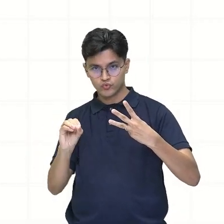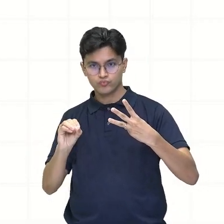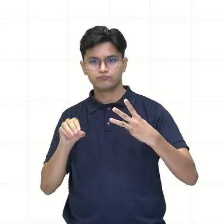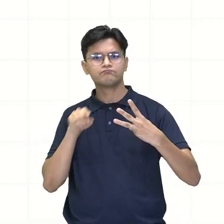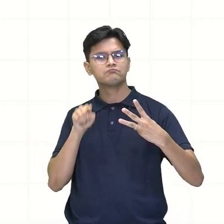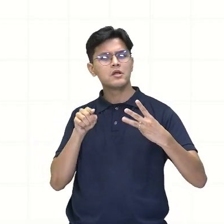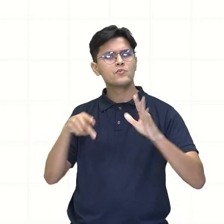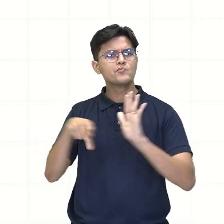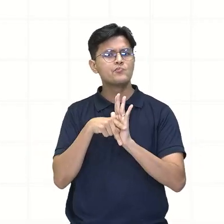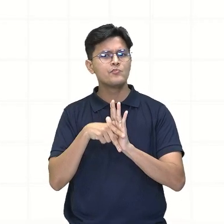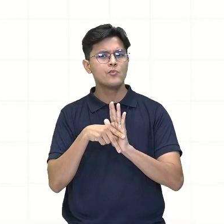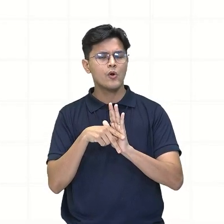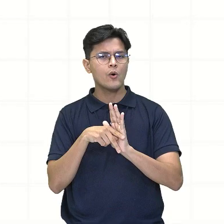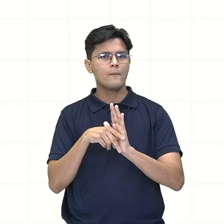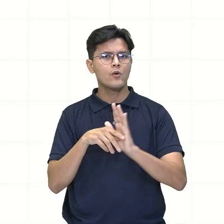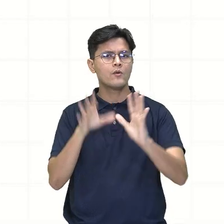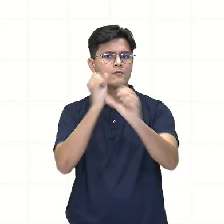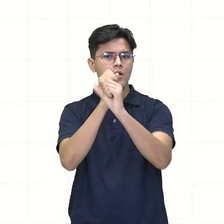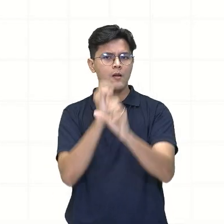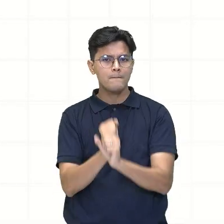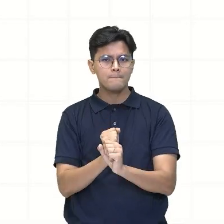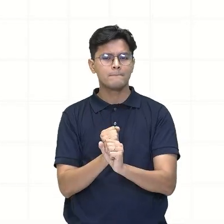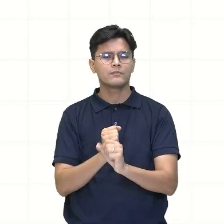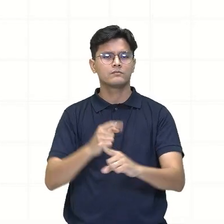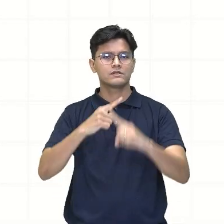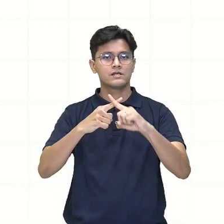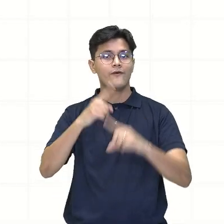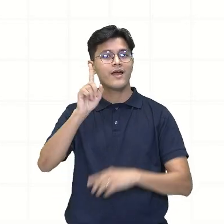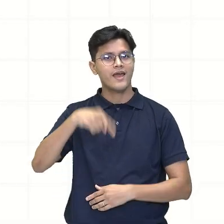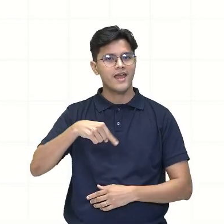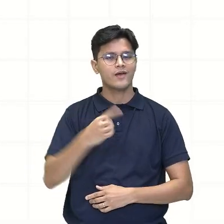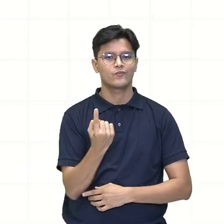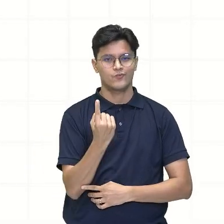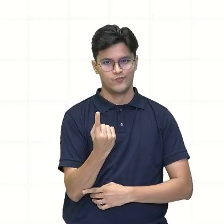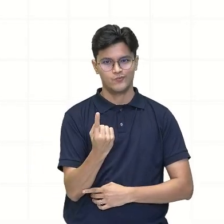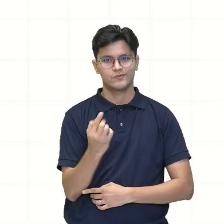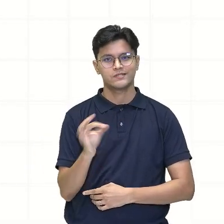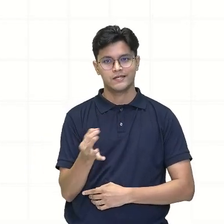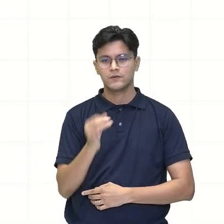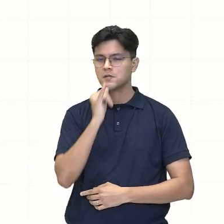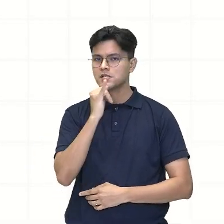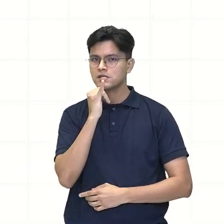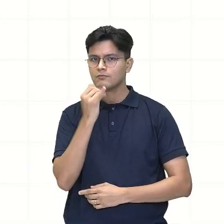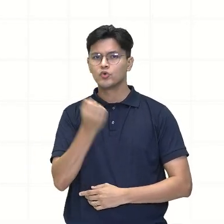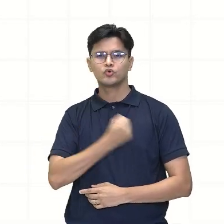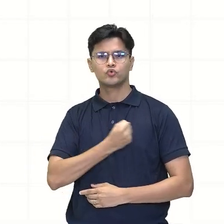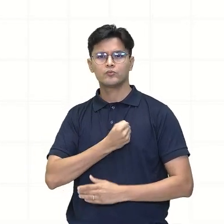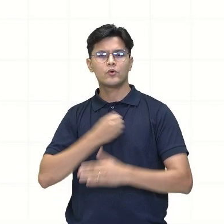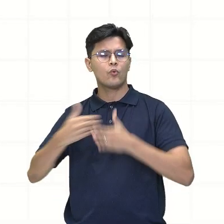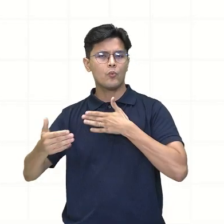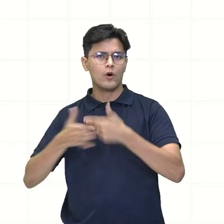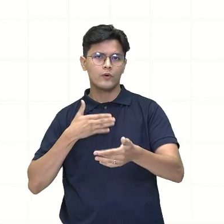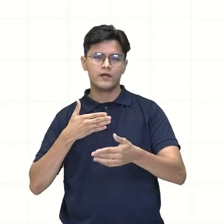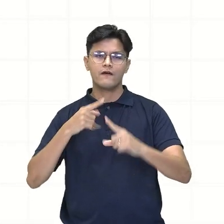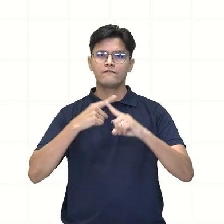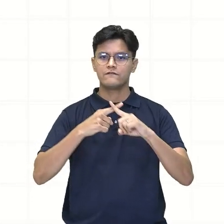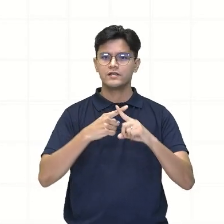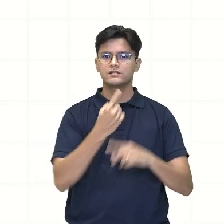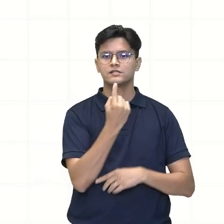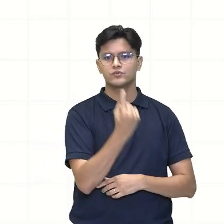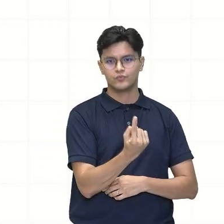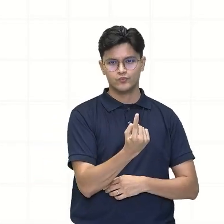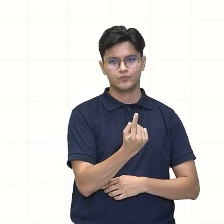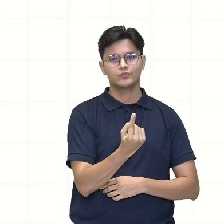1 positivo. Quando você multiplica qualquer valor, seja ele positivo ou negativo, por mais